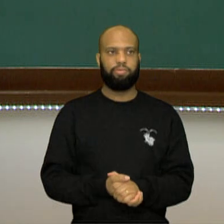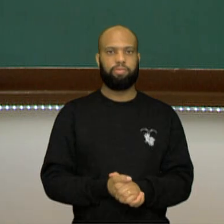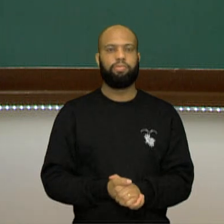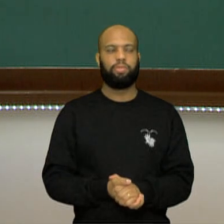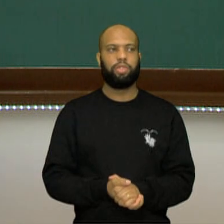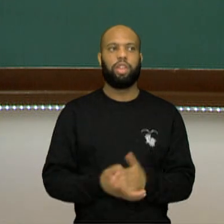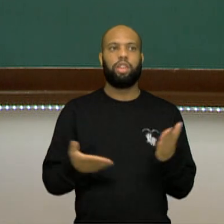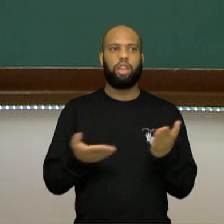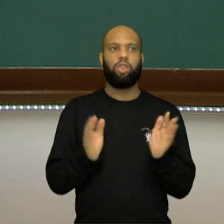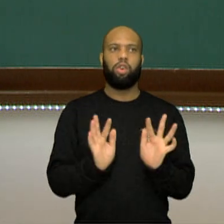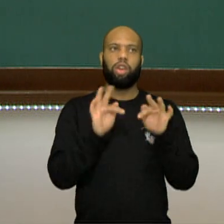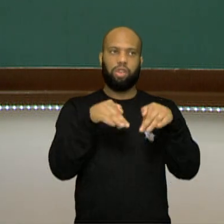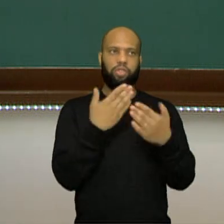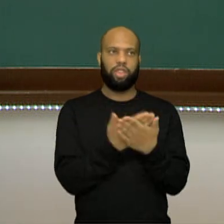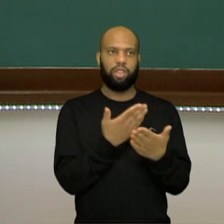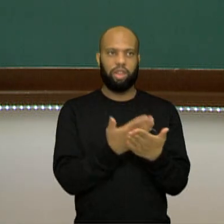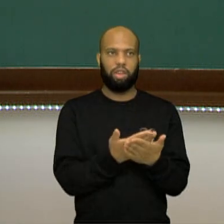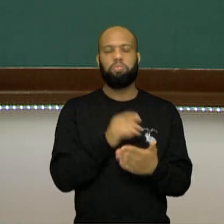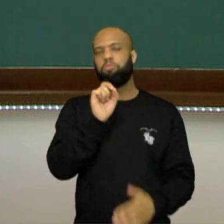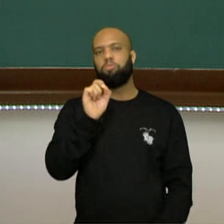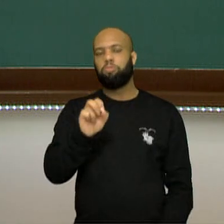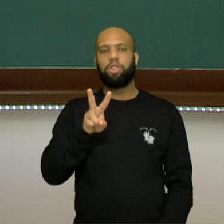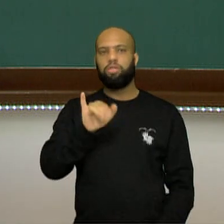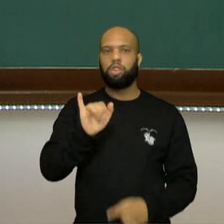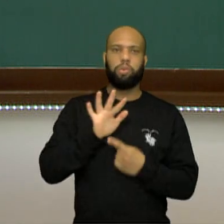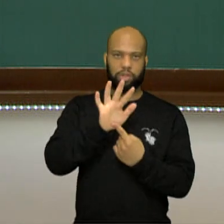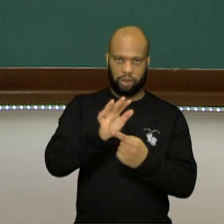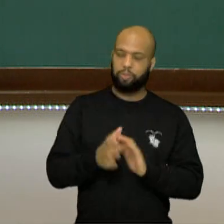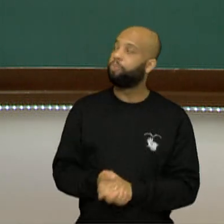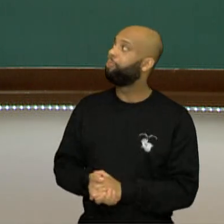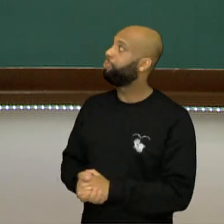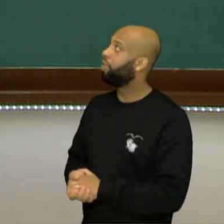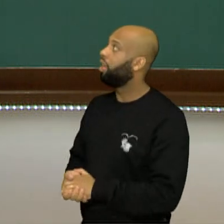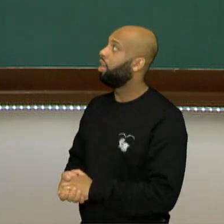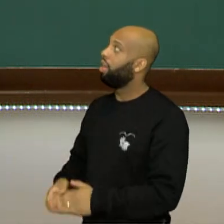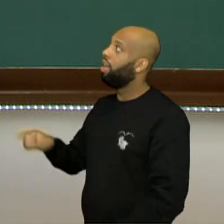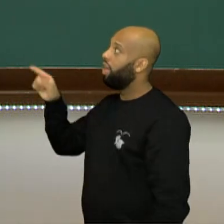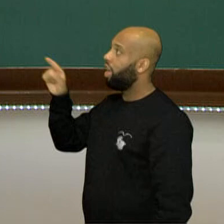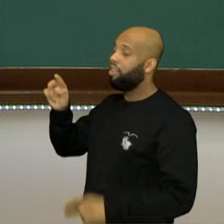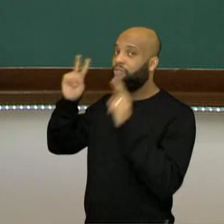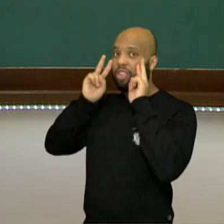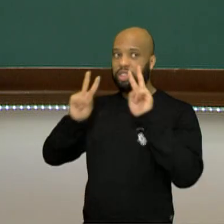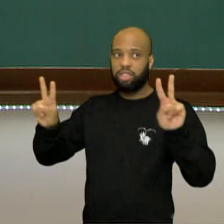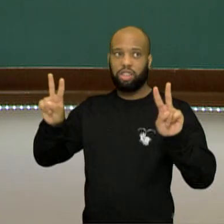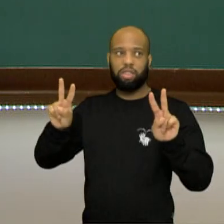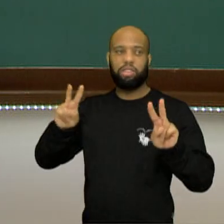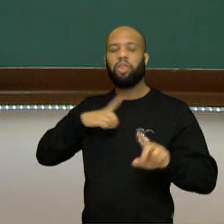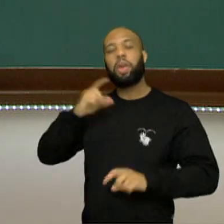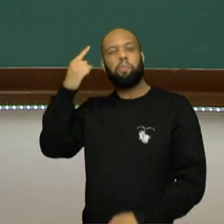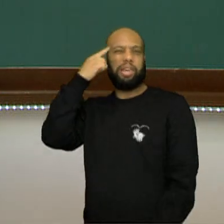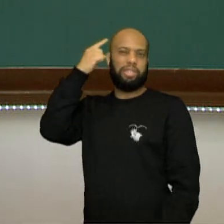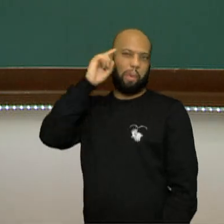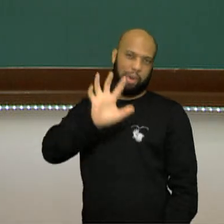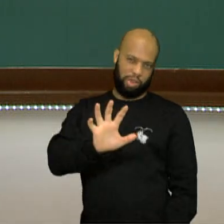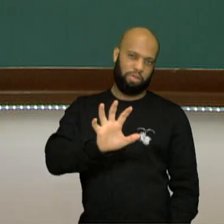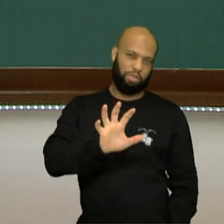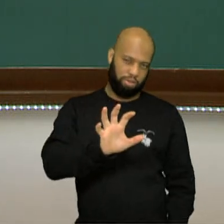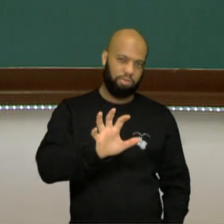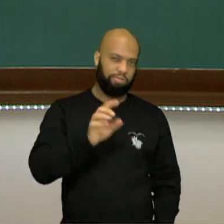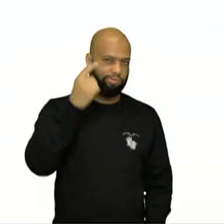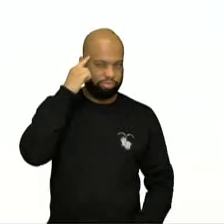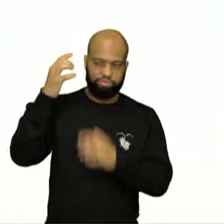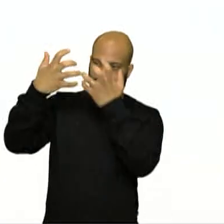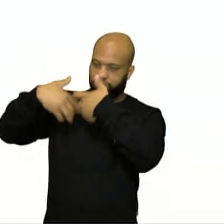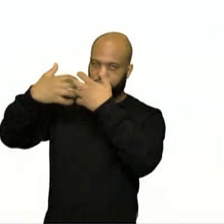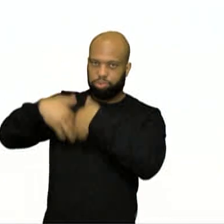Então, para a gente finalizar a nossa aula de hoje, eu trago aqui para vocês uma visão, vou deixar aí uma ideia para vocês ficarem